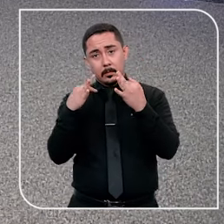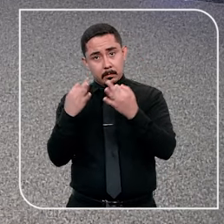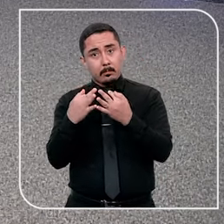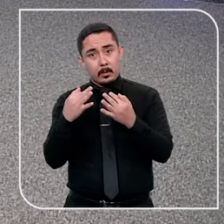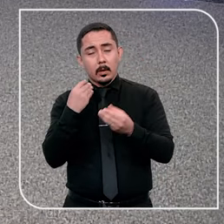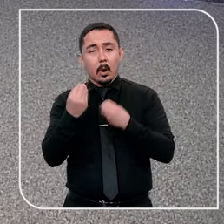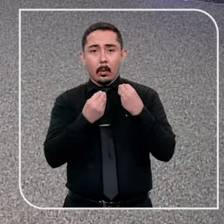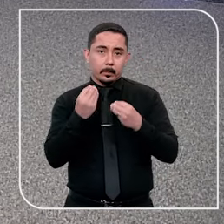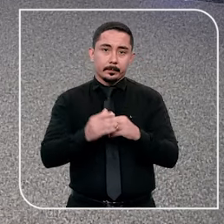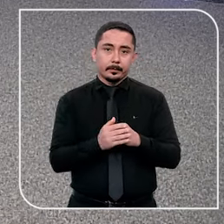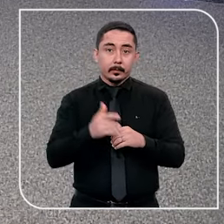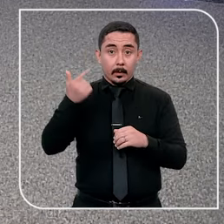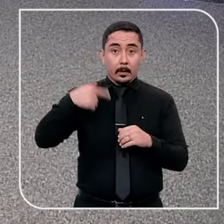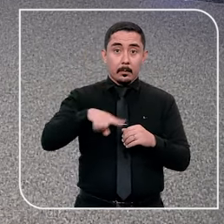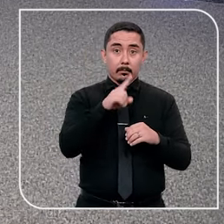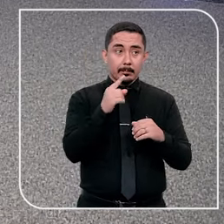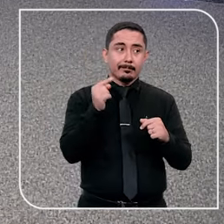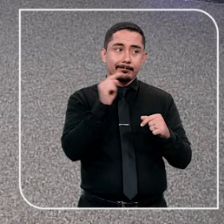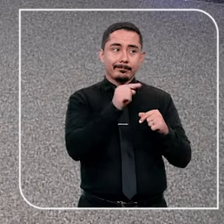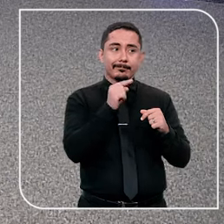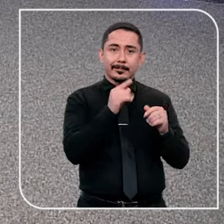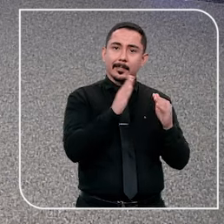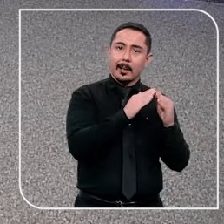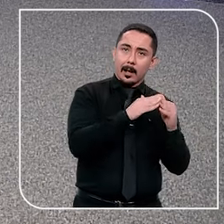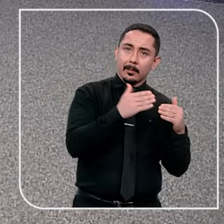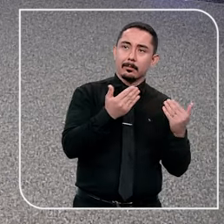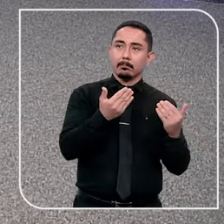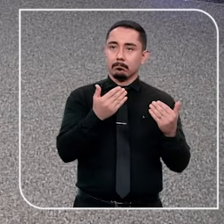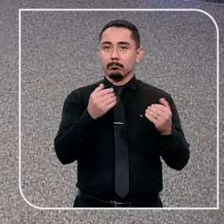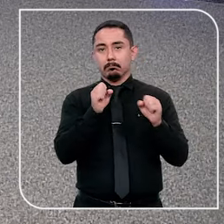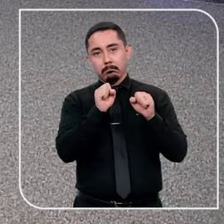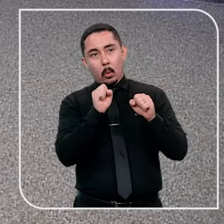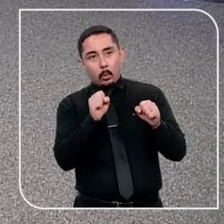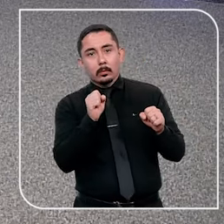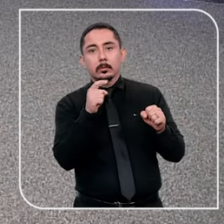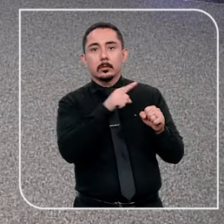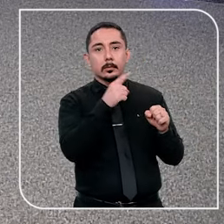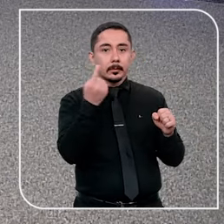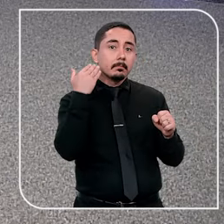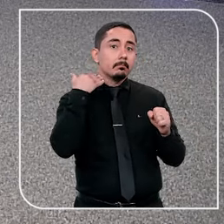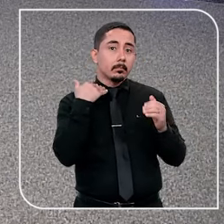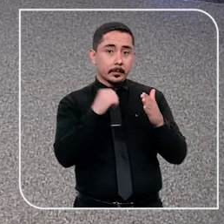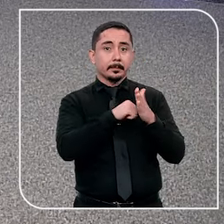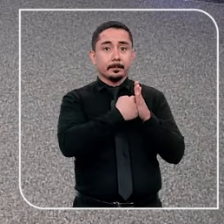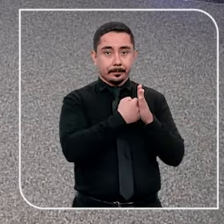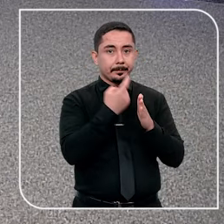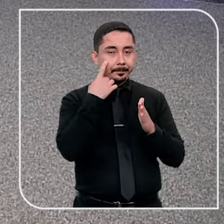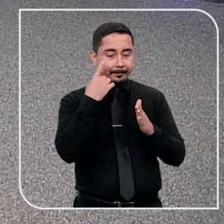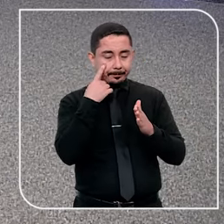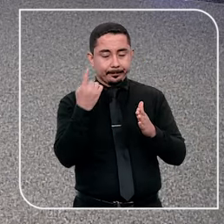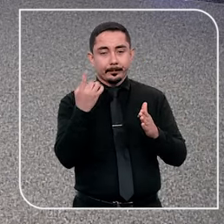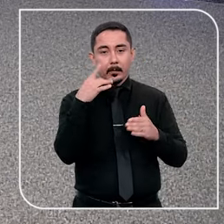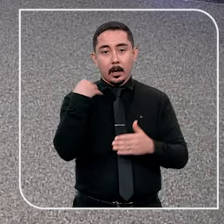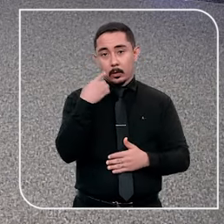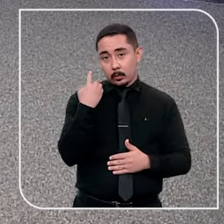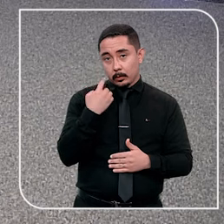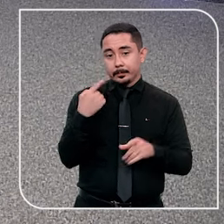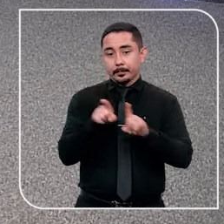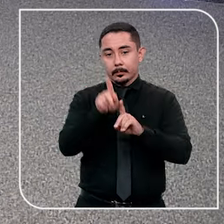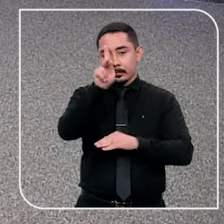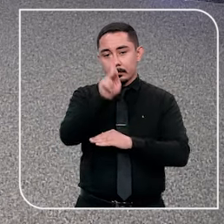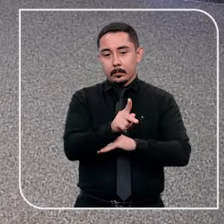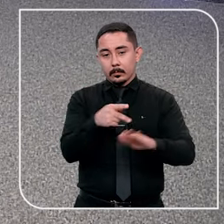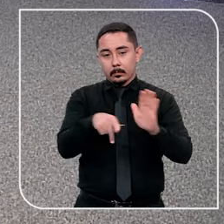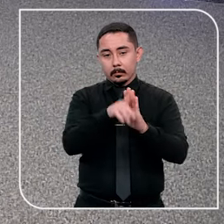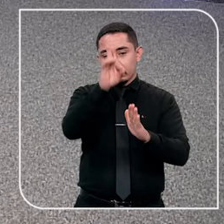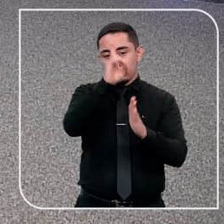também Em que situações essa casa kit ou apartamento pode sofrer penhora Vamos ouvir o advogado